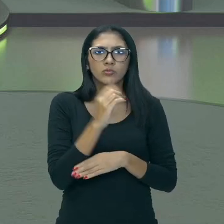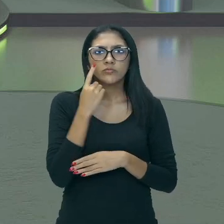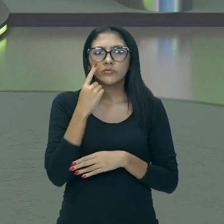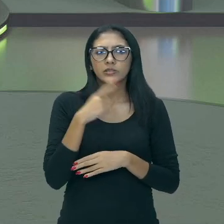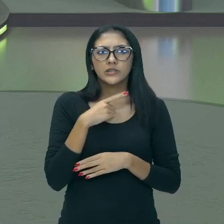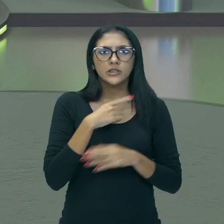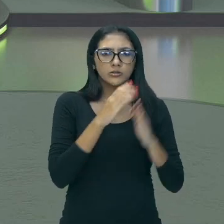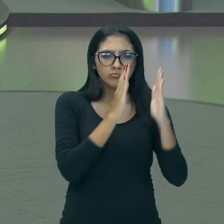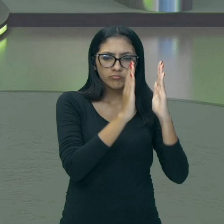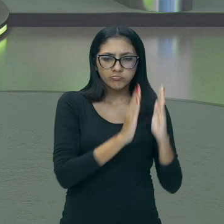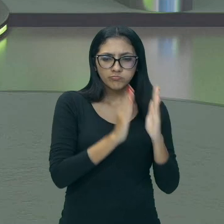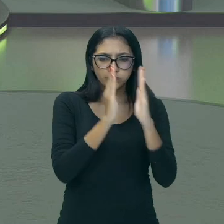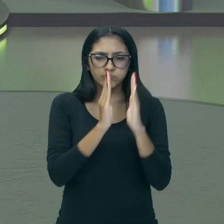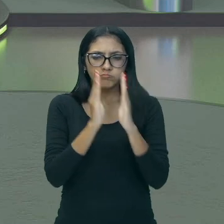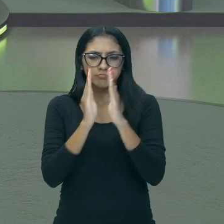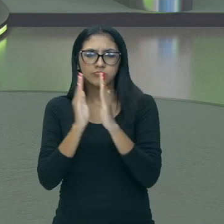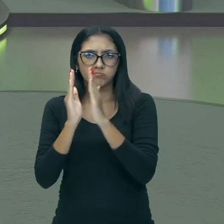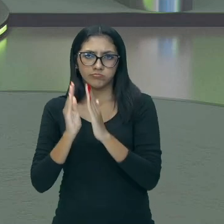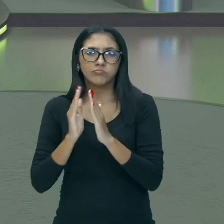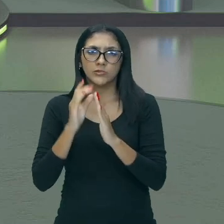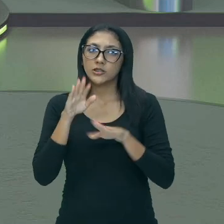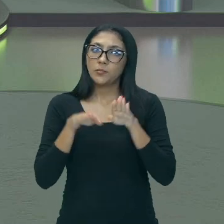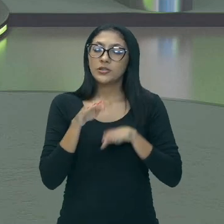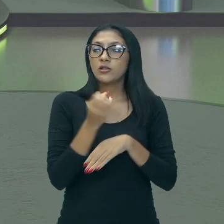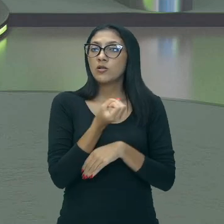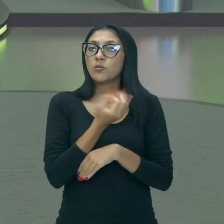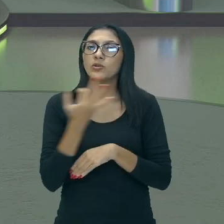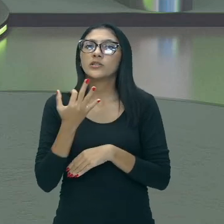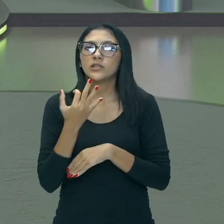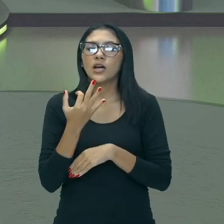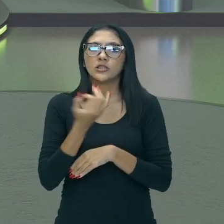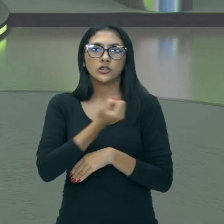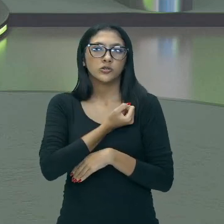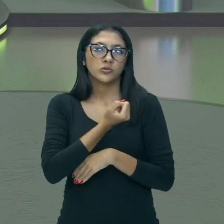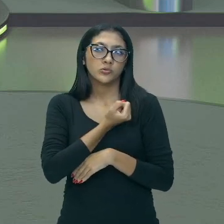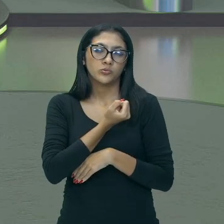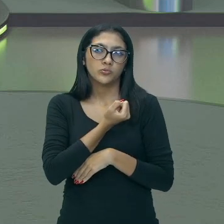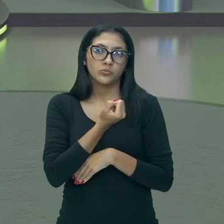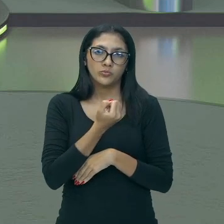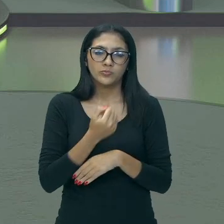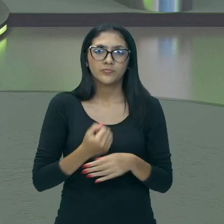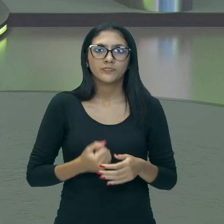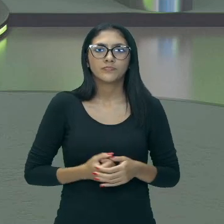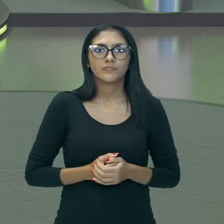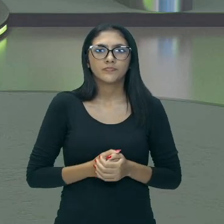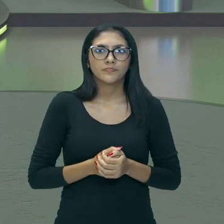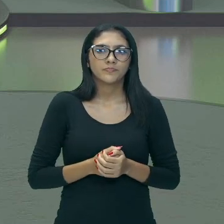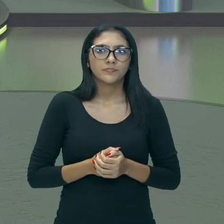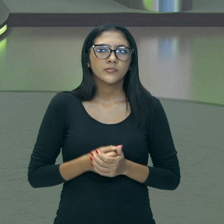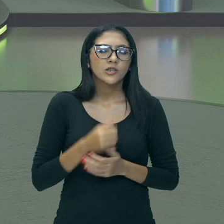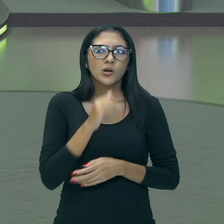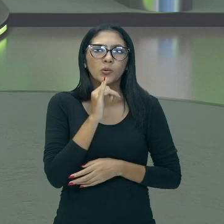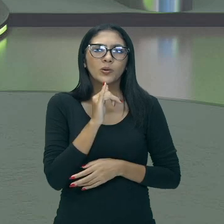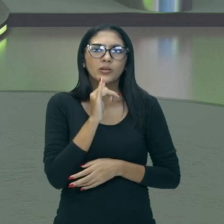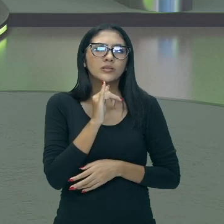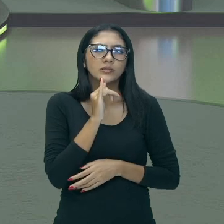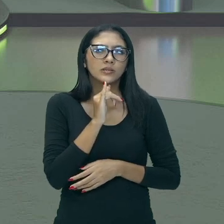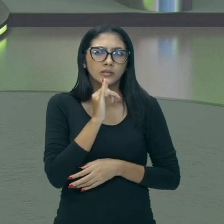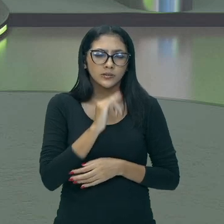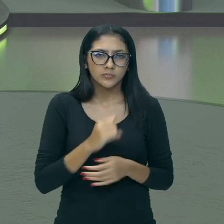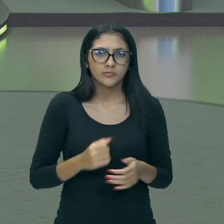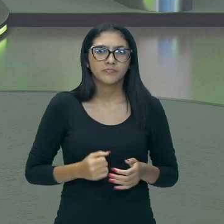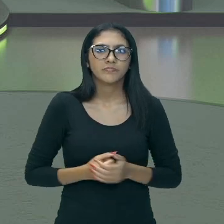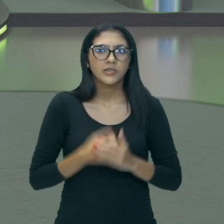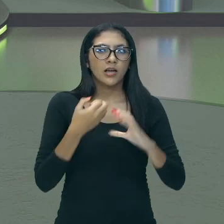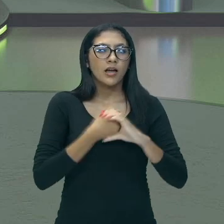diante por número atômico. Ela também é dividida de várias formas. Um exemplo disso é a classificação